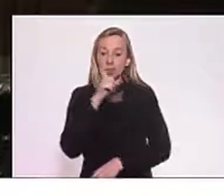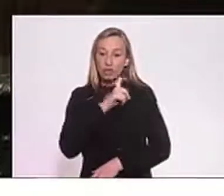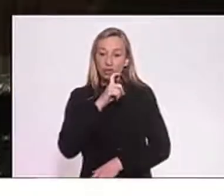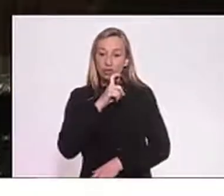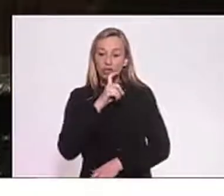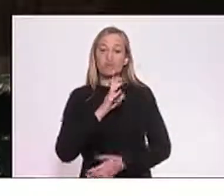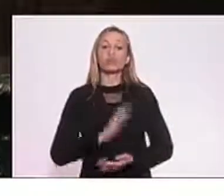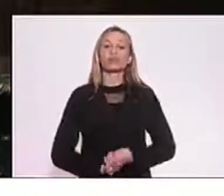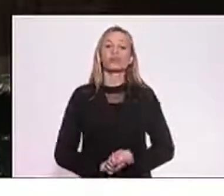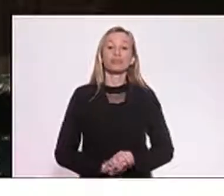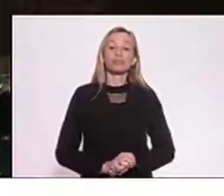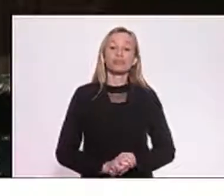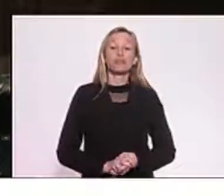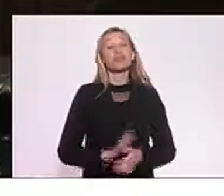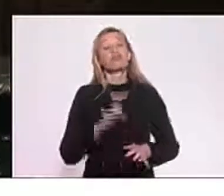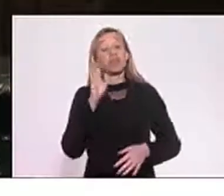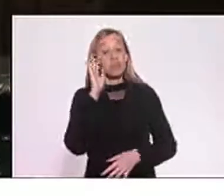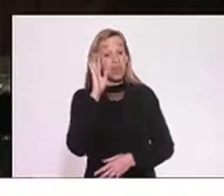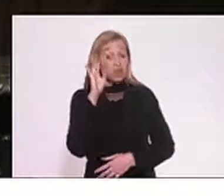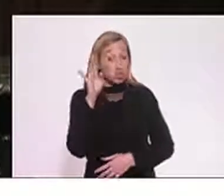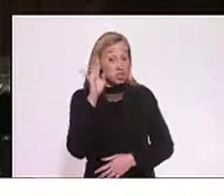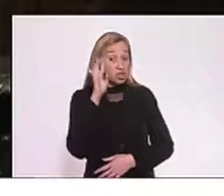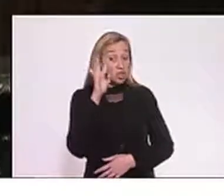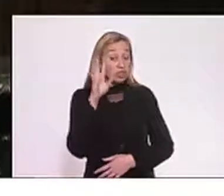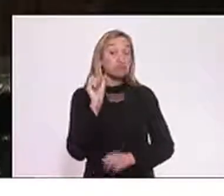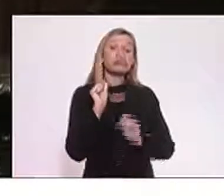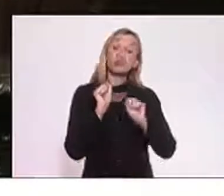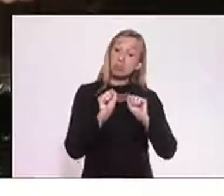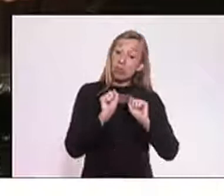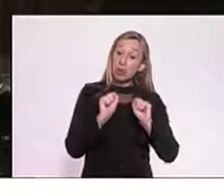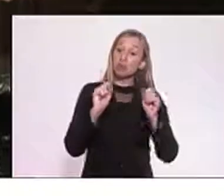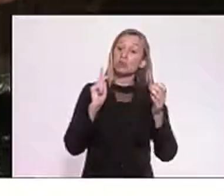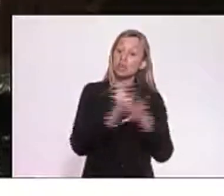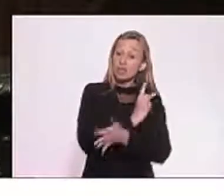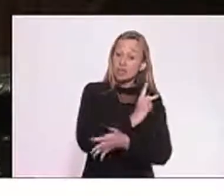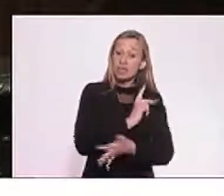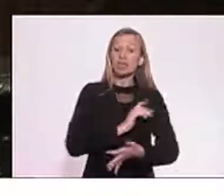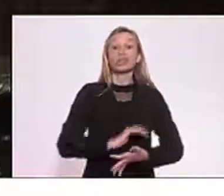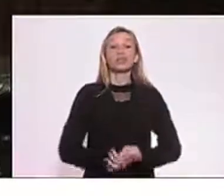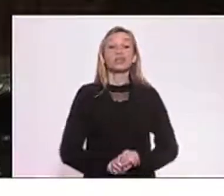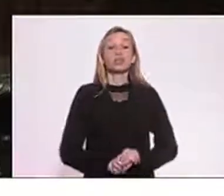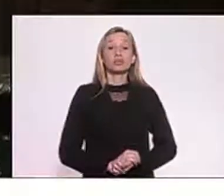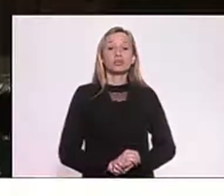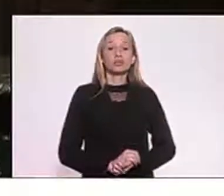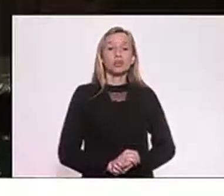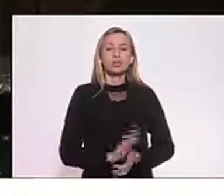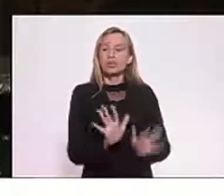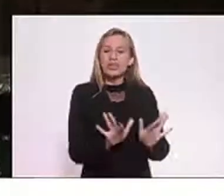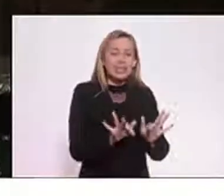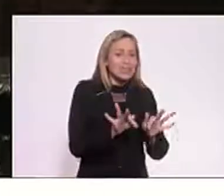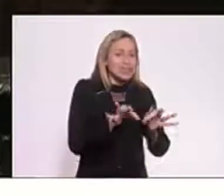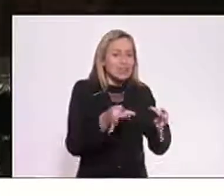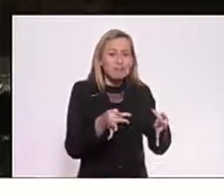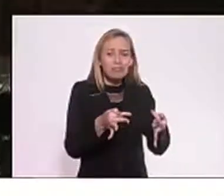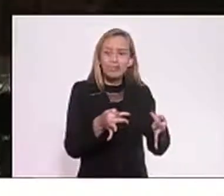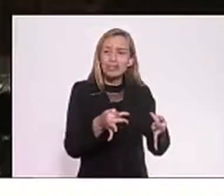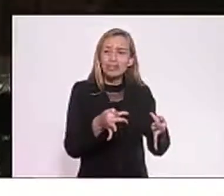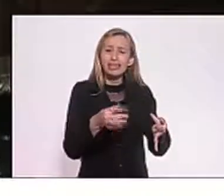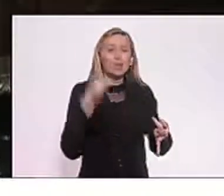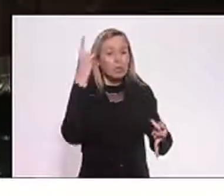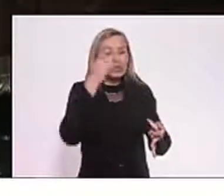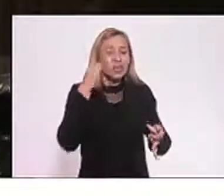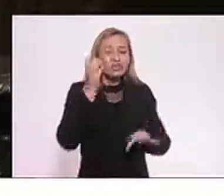direcionado, imagine o que pode acontecer com um mero deputado estadual,